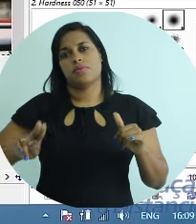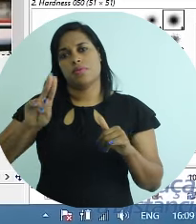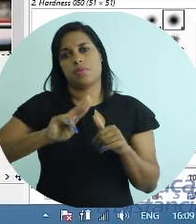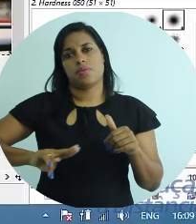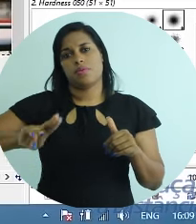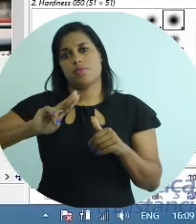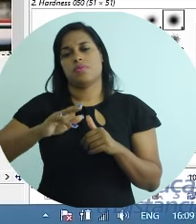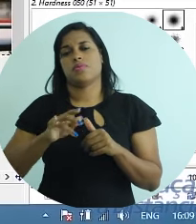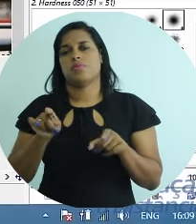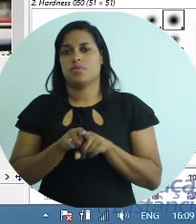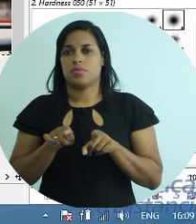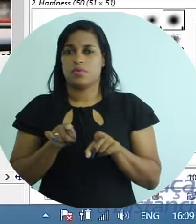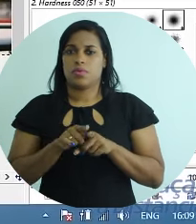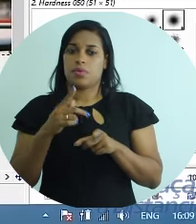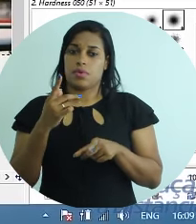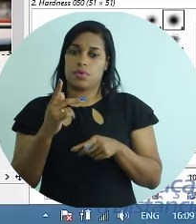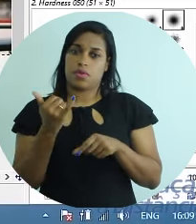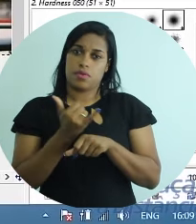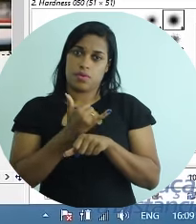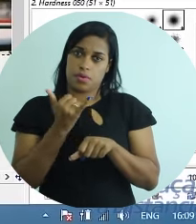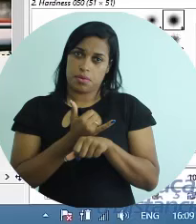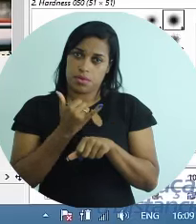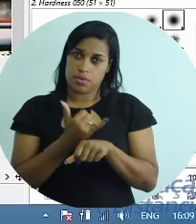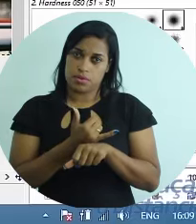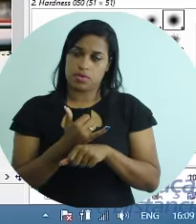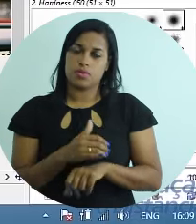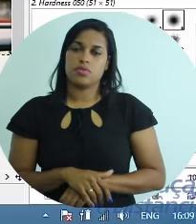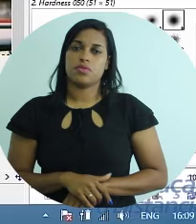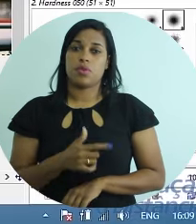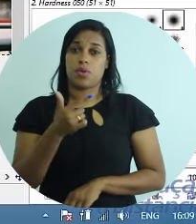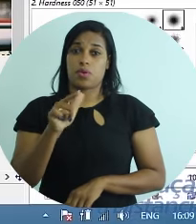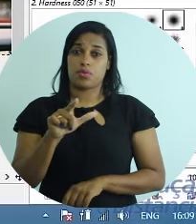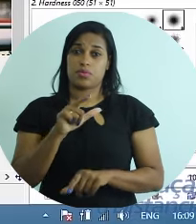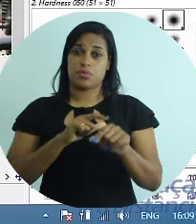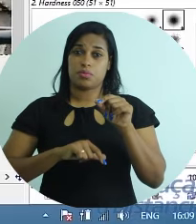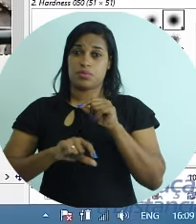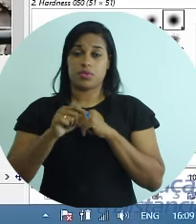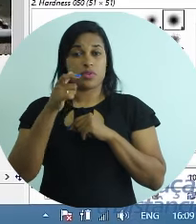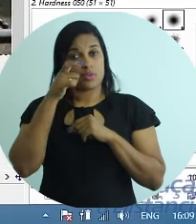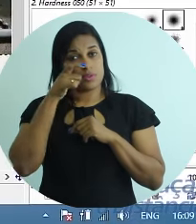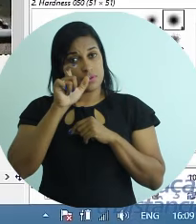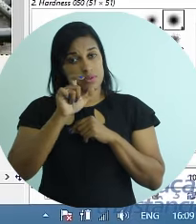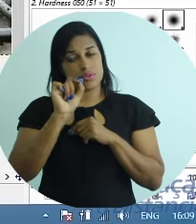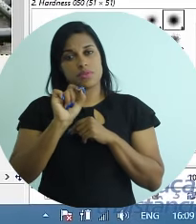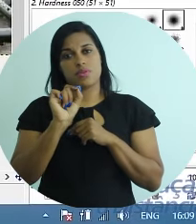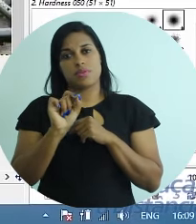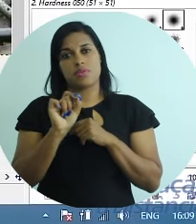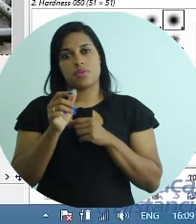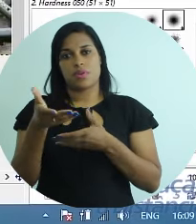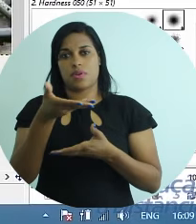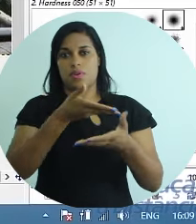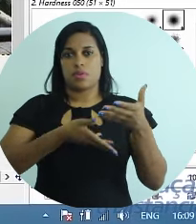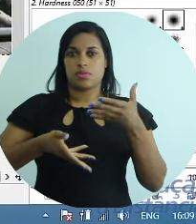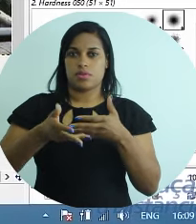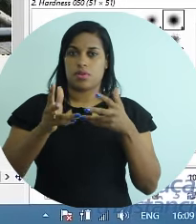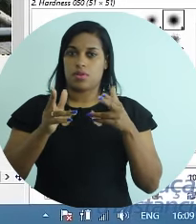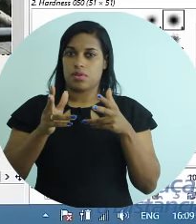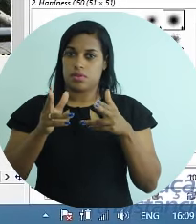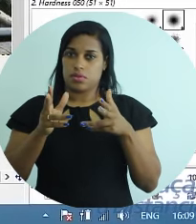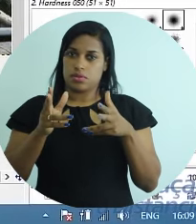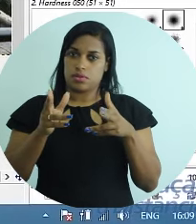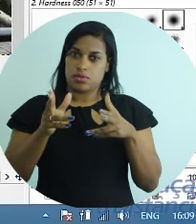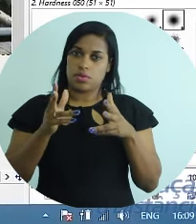a operação dessas ferramentas. Outra opção muito interessante aqui, relacionada à edição e